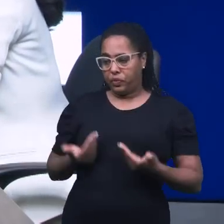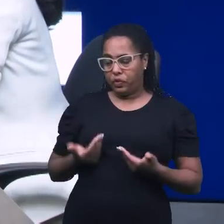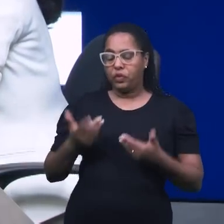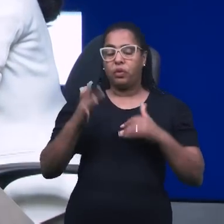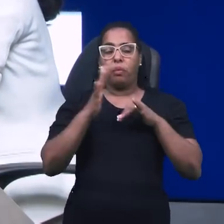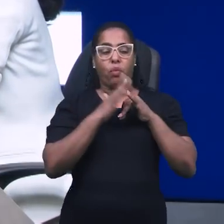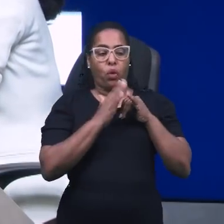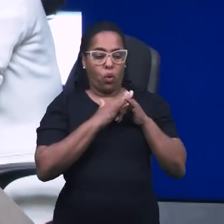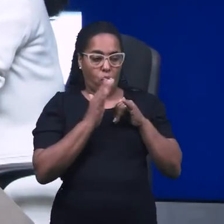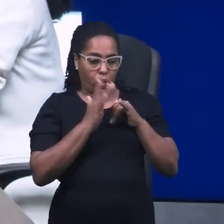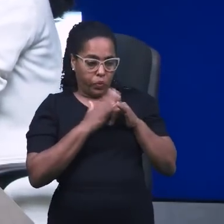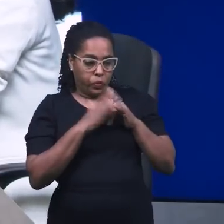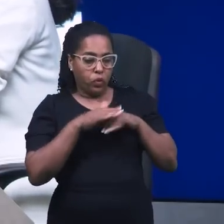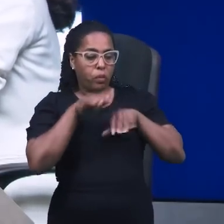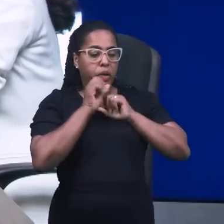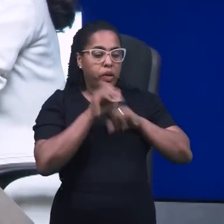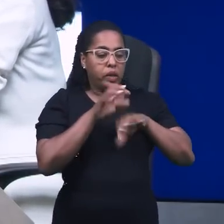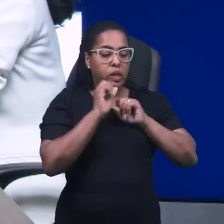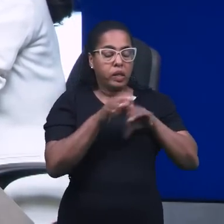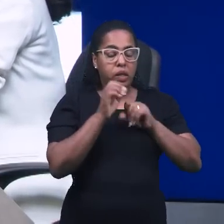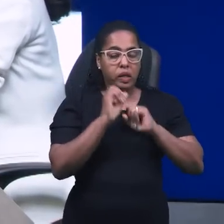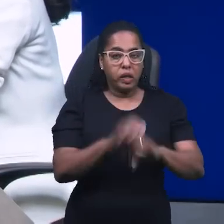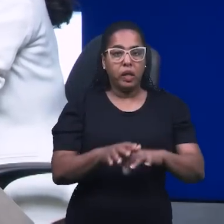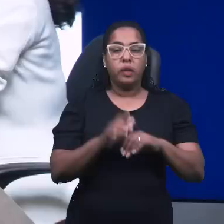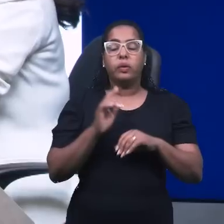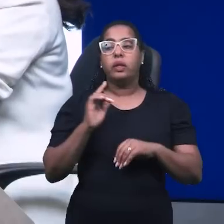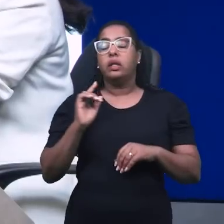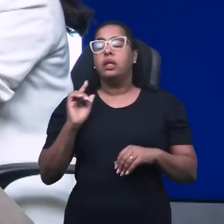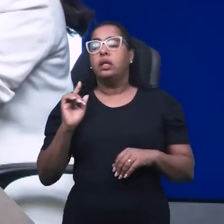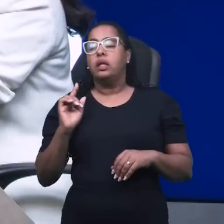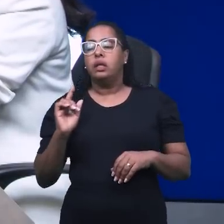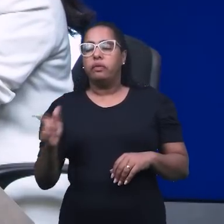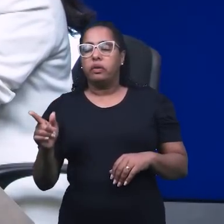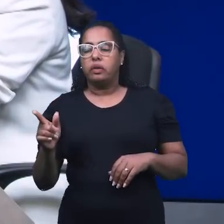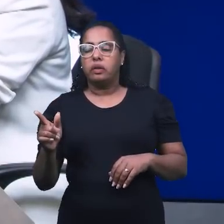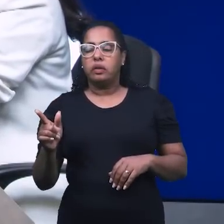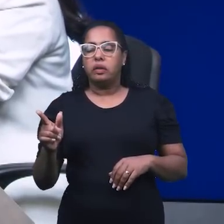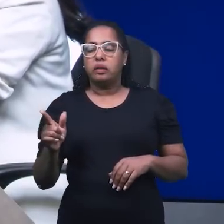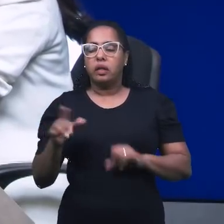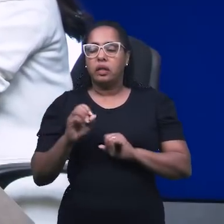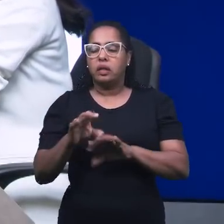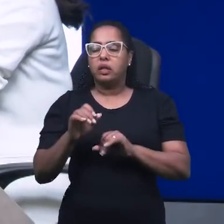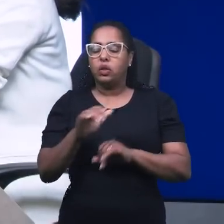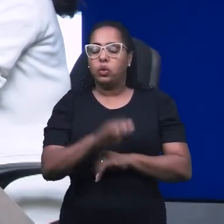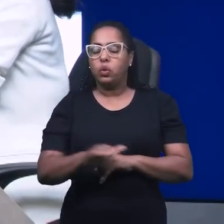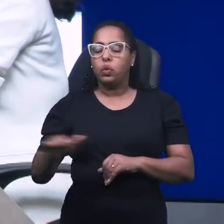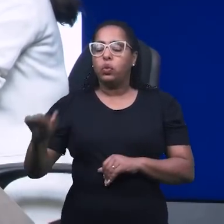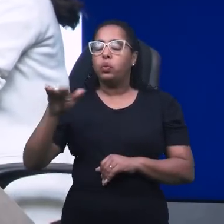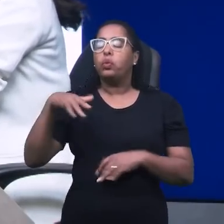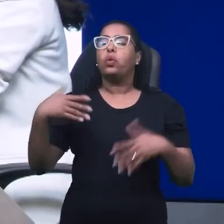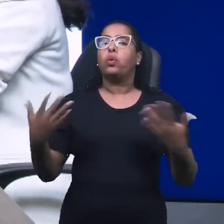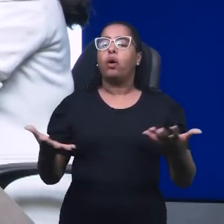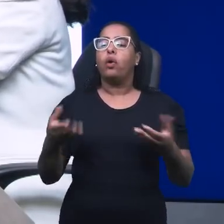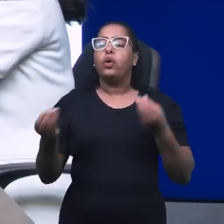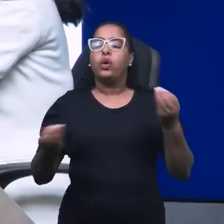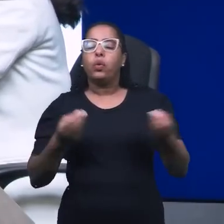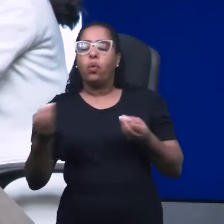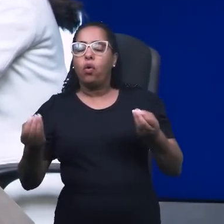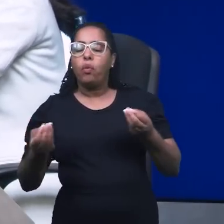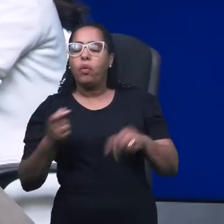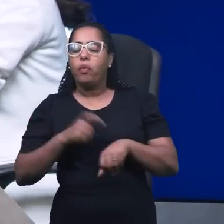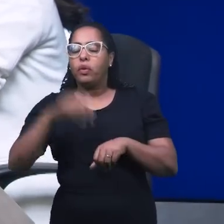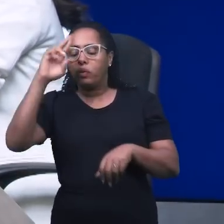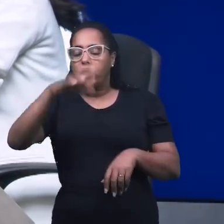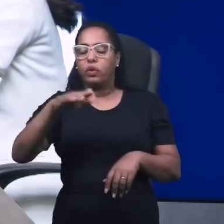o chamado de estar ali no YouTube, não é? Dando as aulas. Você dá aula para que classe? E como foi